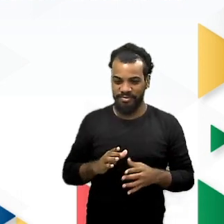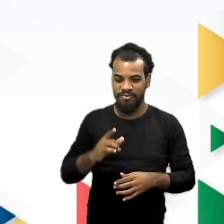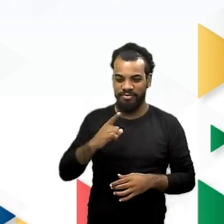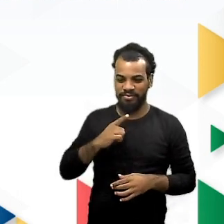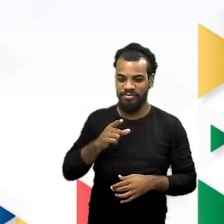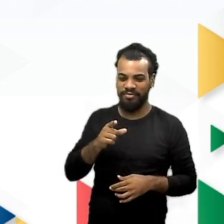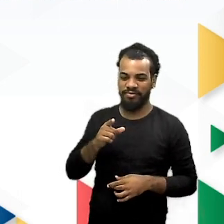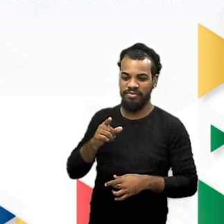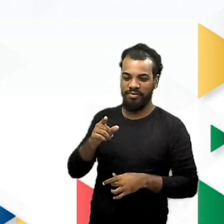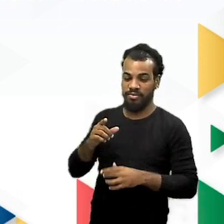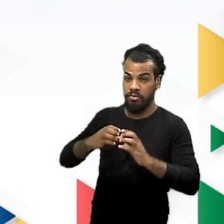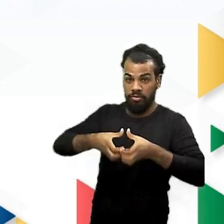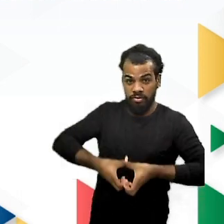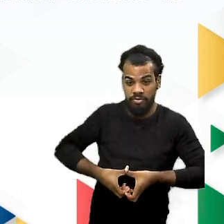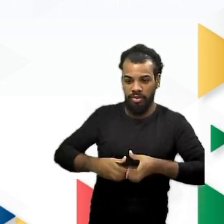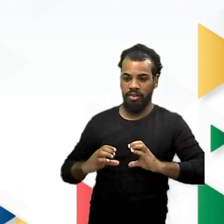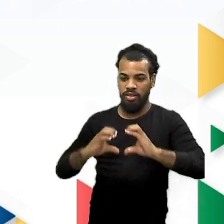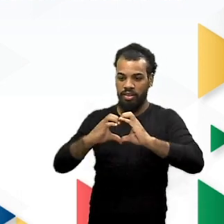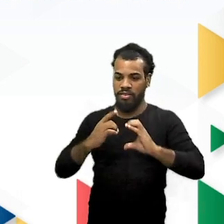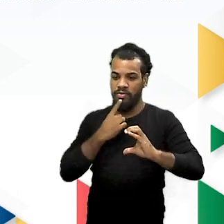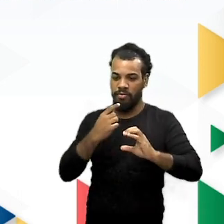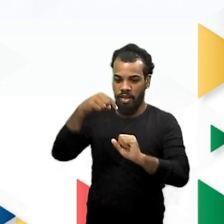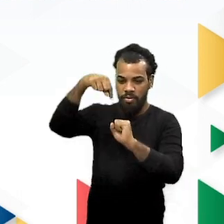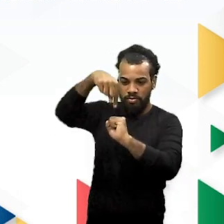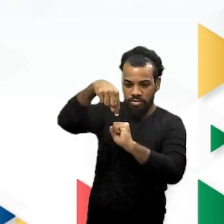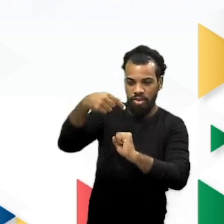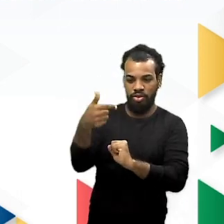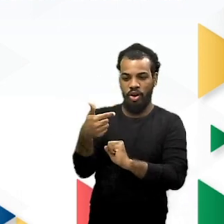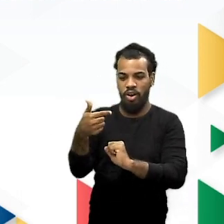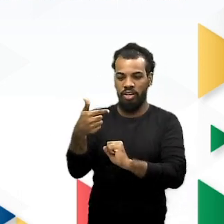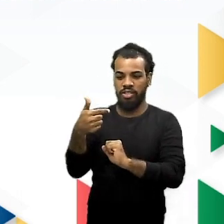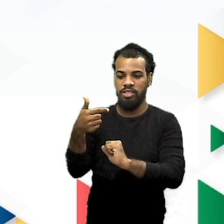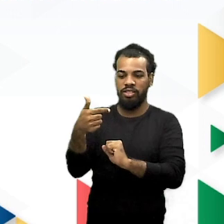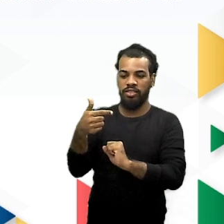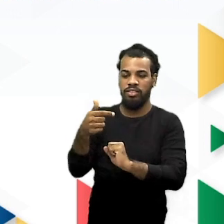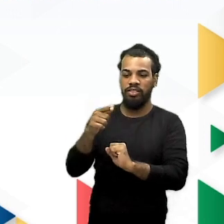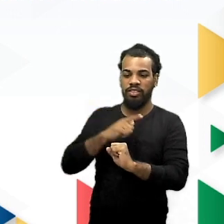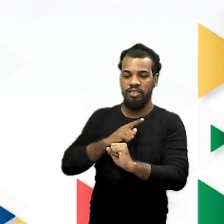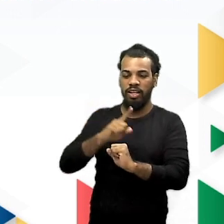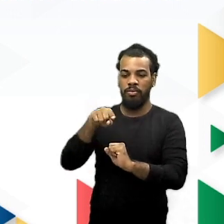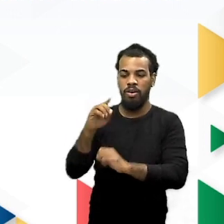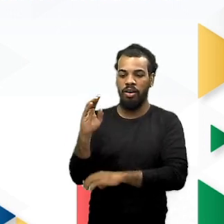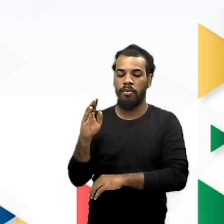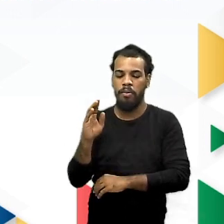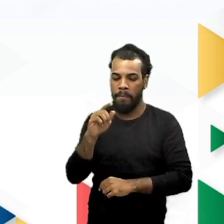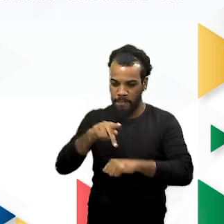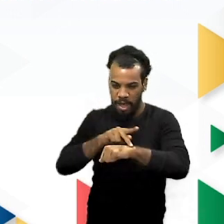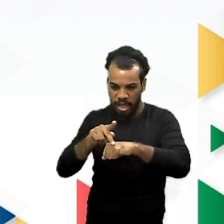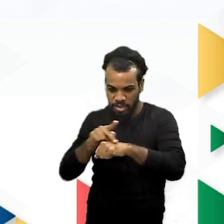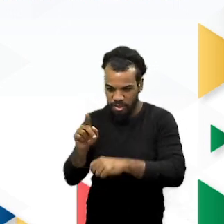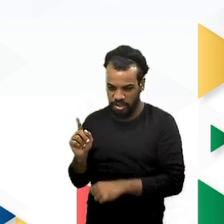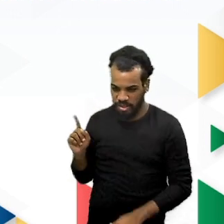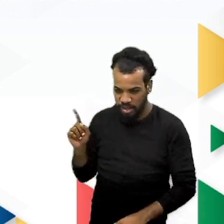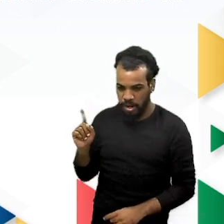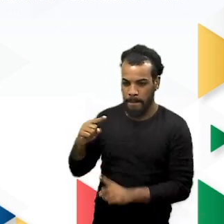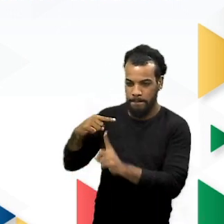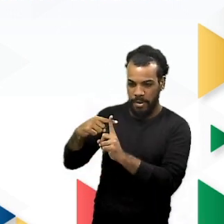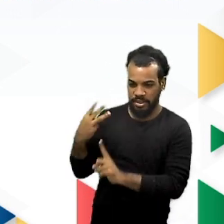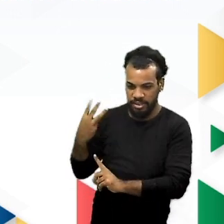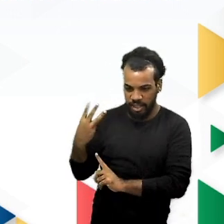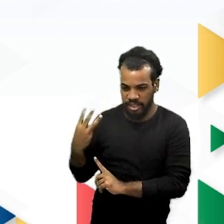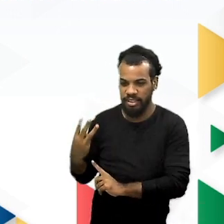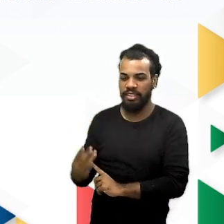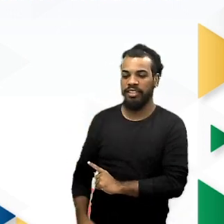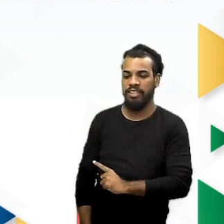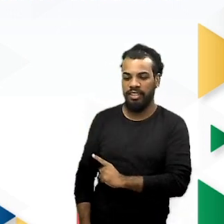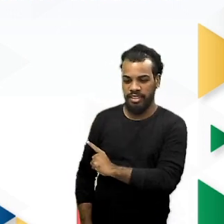1, coração, exclamação 2, aí tem o símbolo de paus, depois vem mais 3, mais e